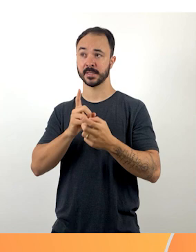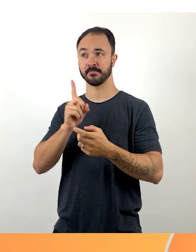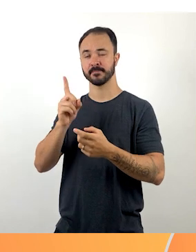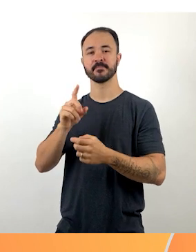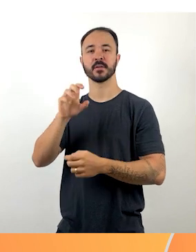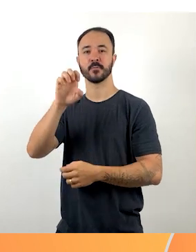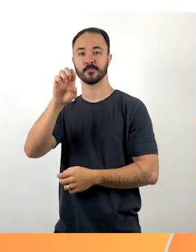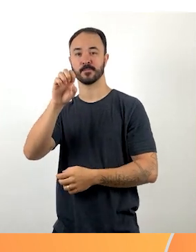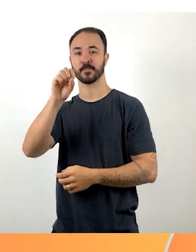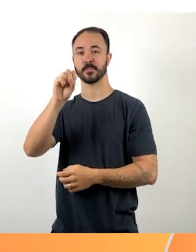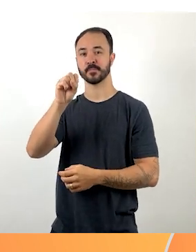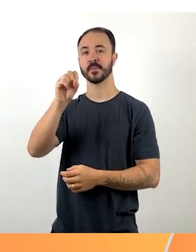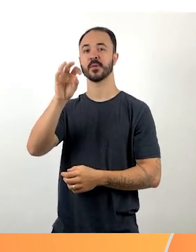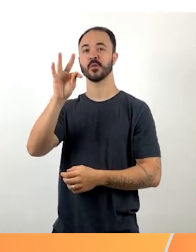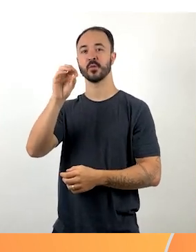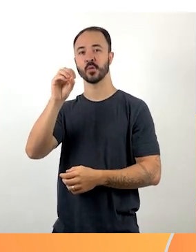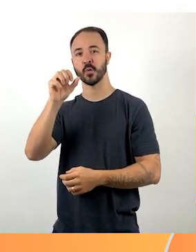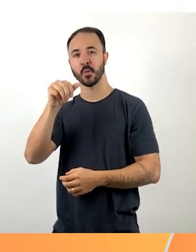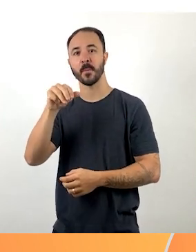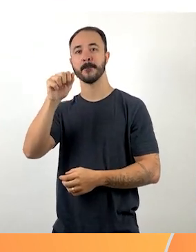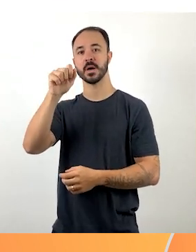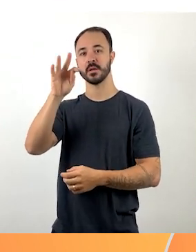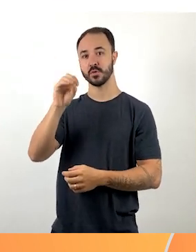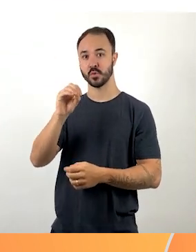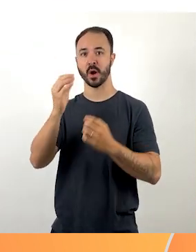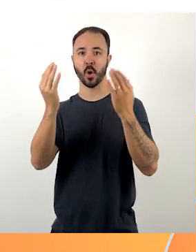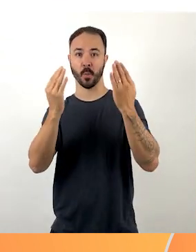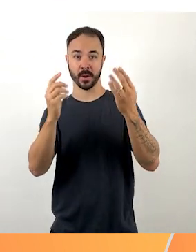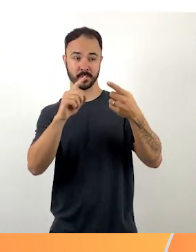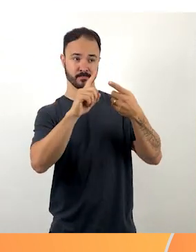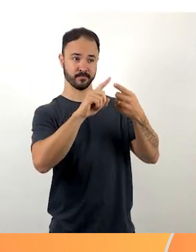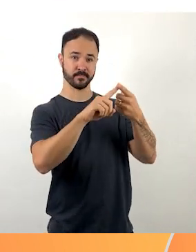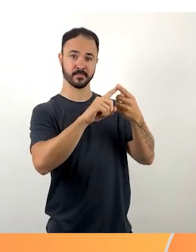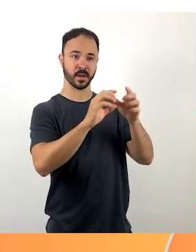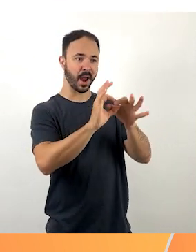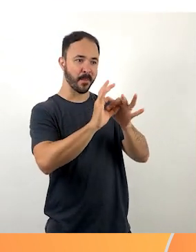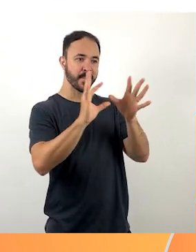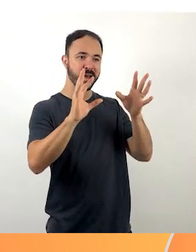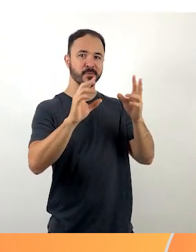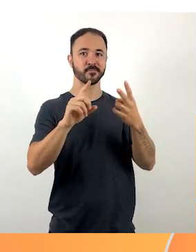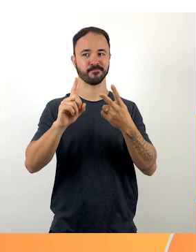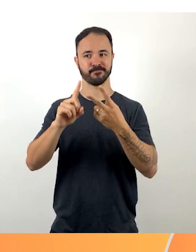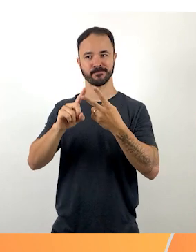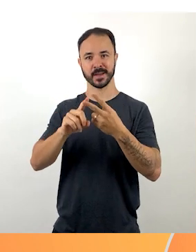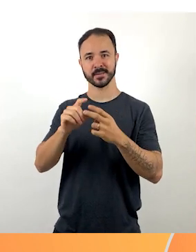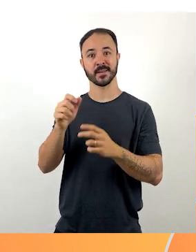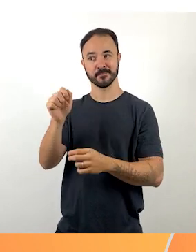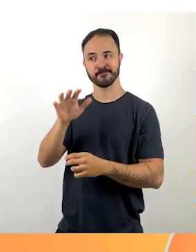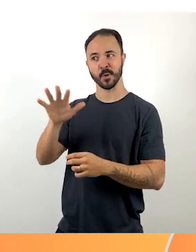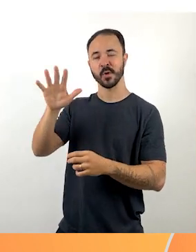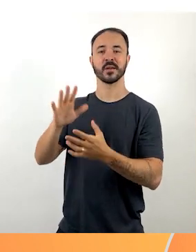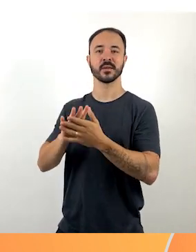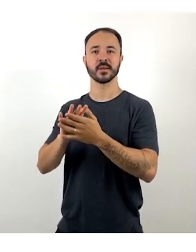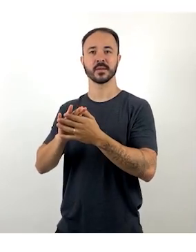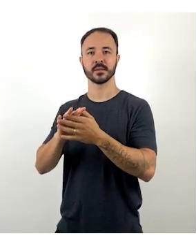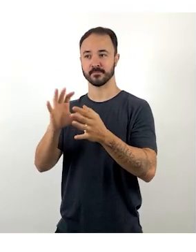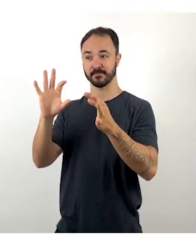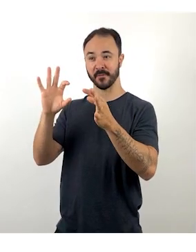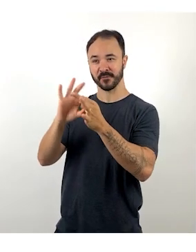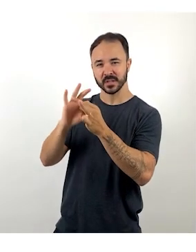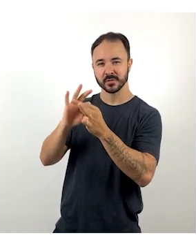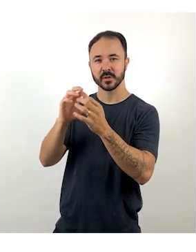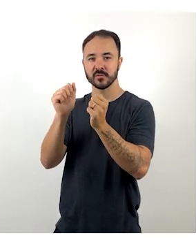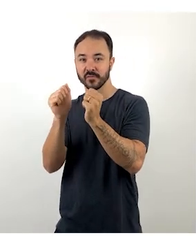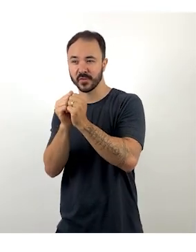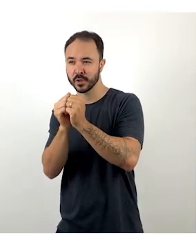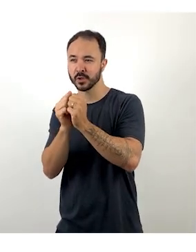aberto, em outras situações o estômato fechado. No estômato fechado, nós temos a saída de água e também